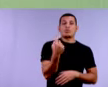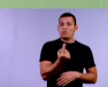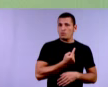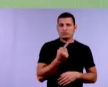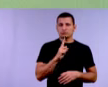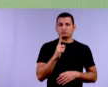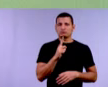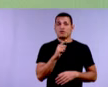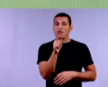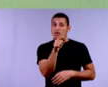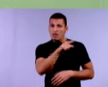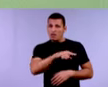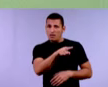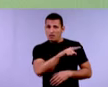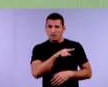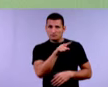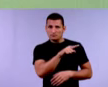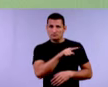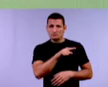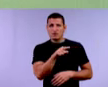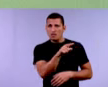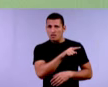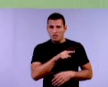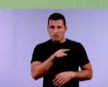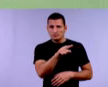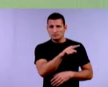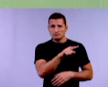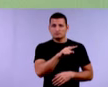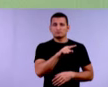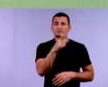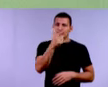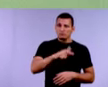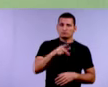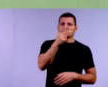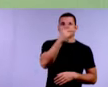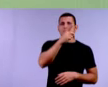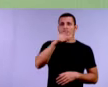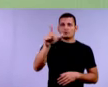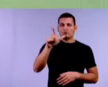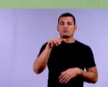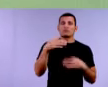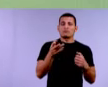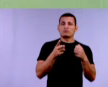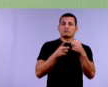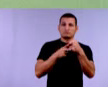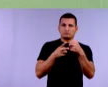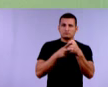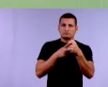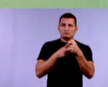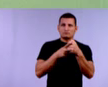eles. Eles, de novo, isso aqui é plural. Então, o verbo tem que